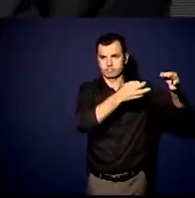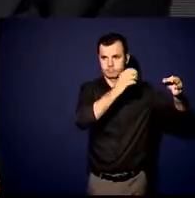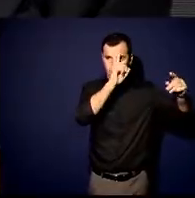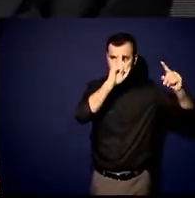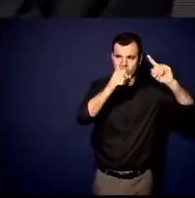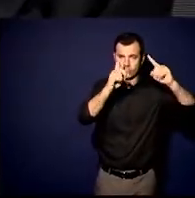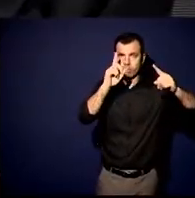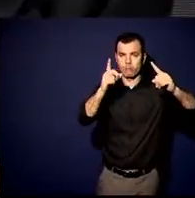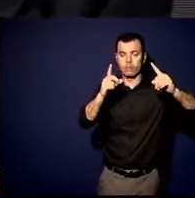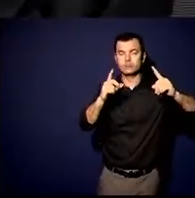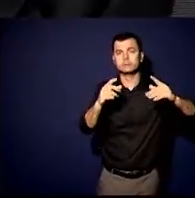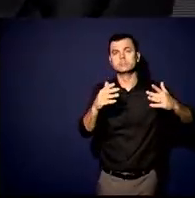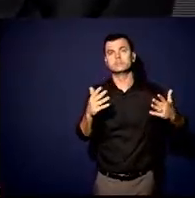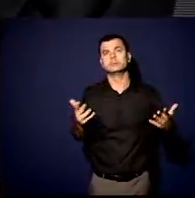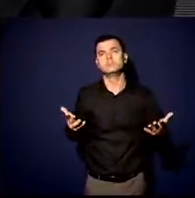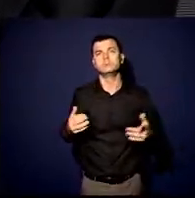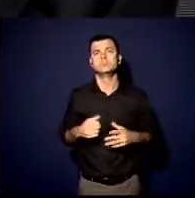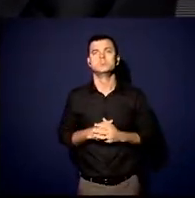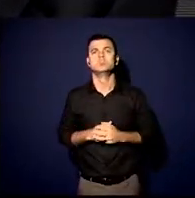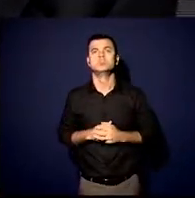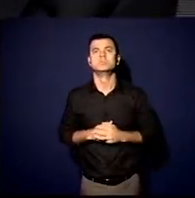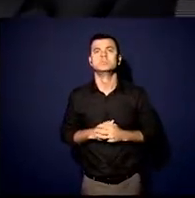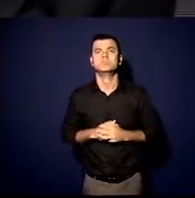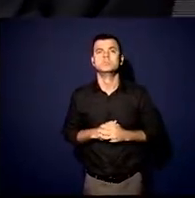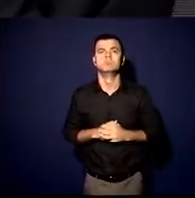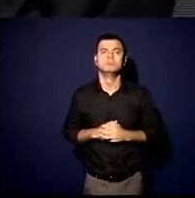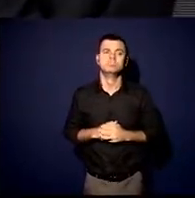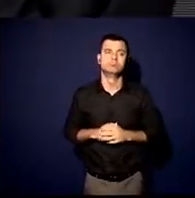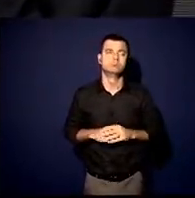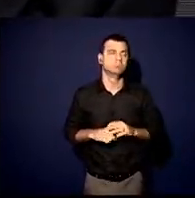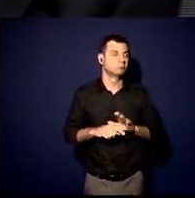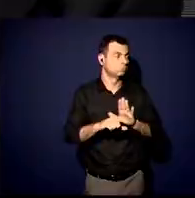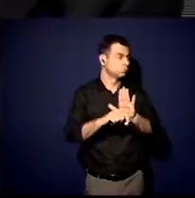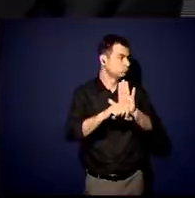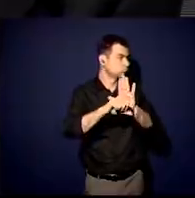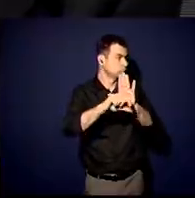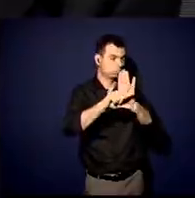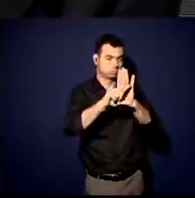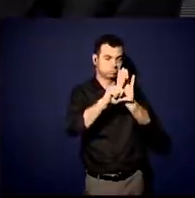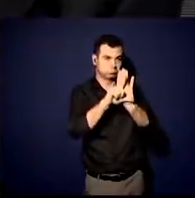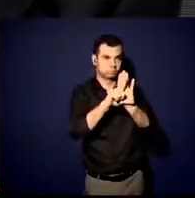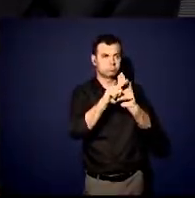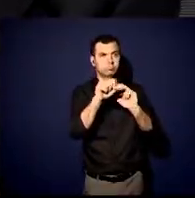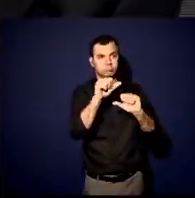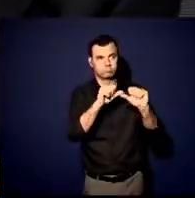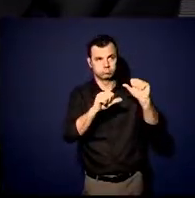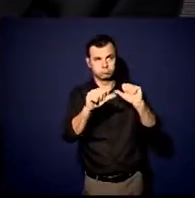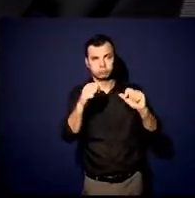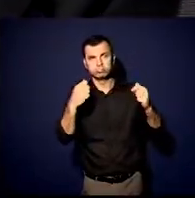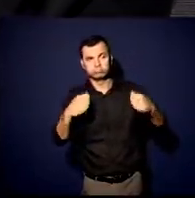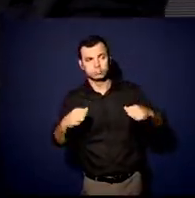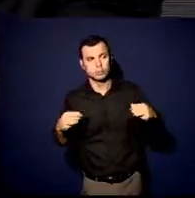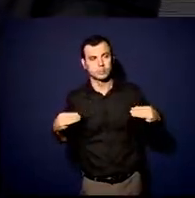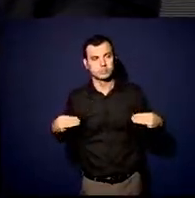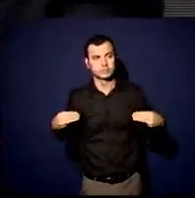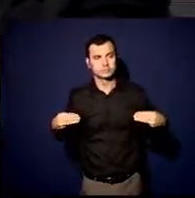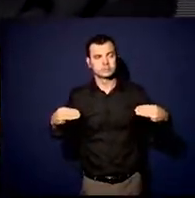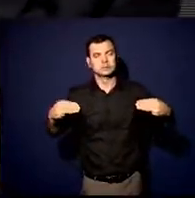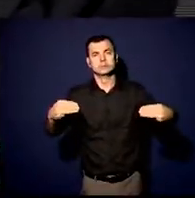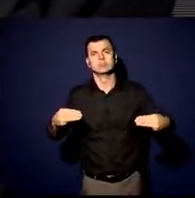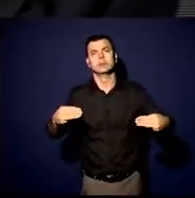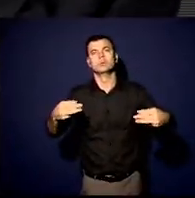isto importaria na mudança de alguma legislação o Ministério da Justiça está